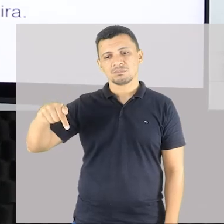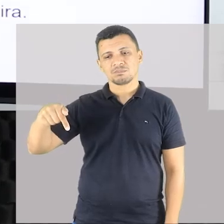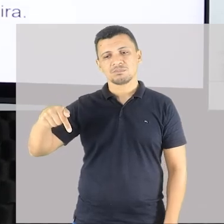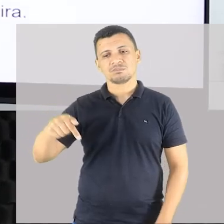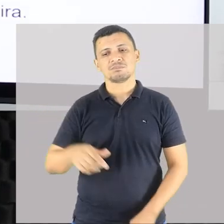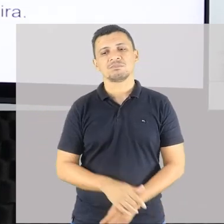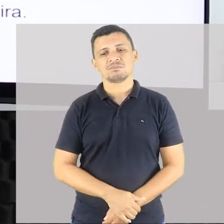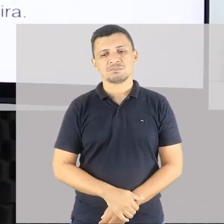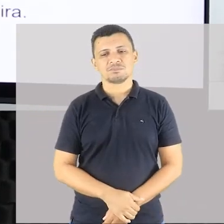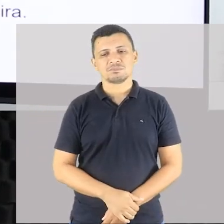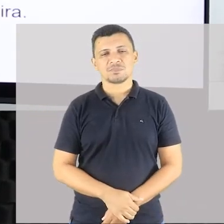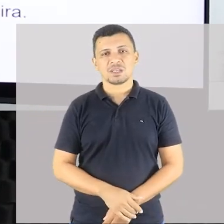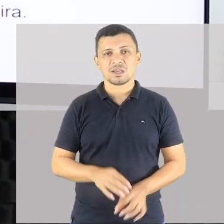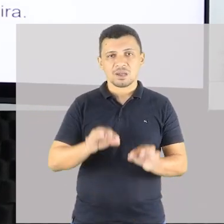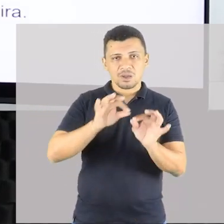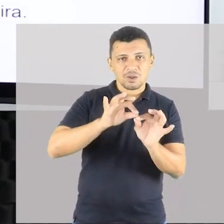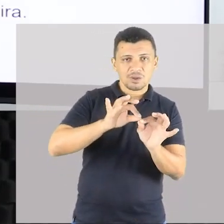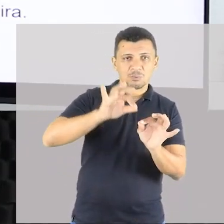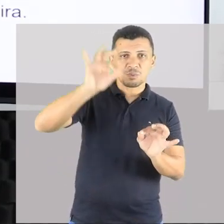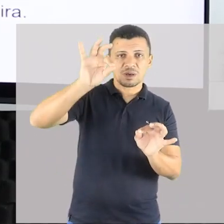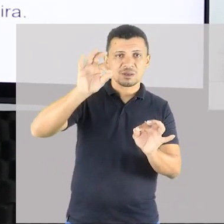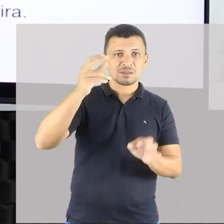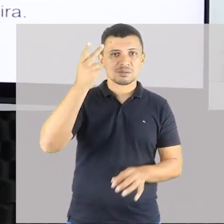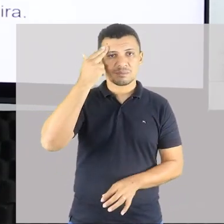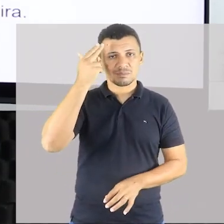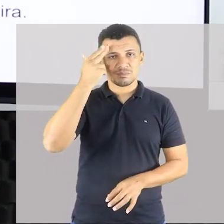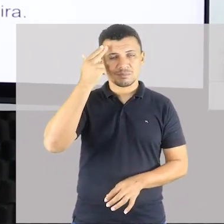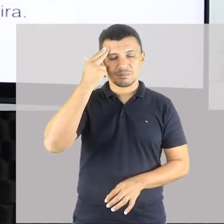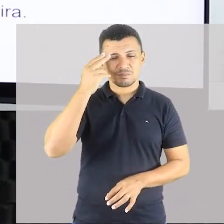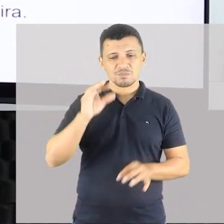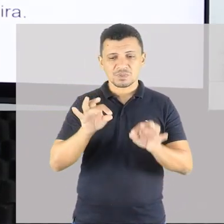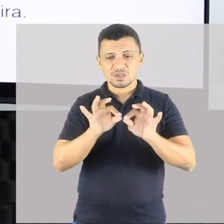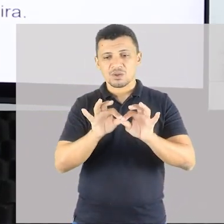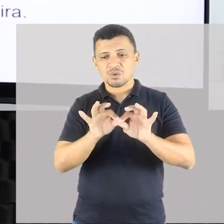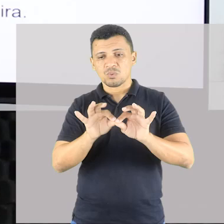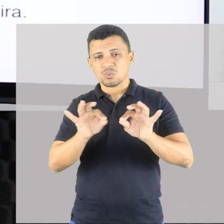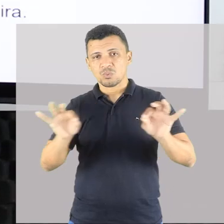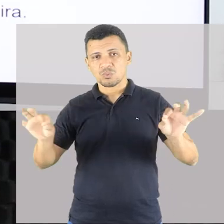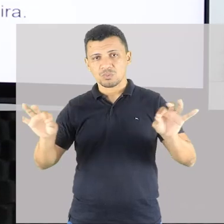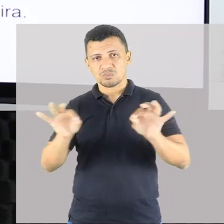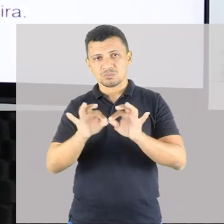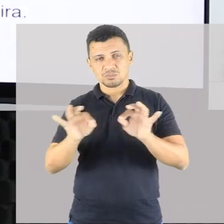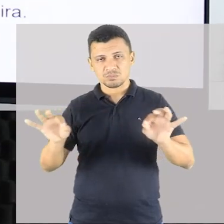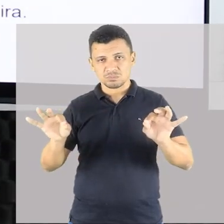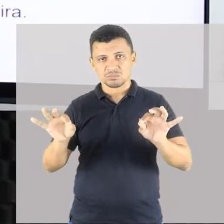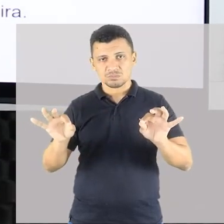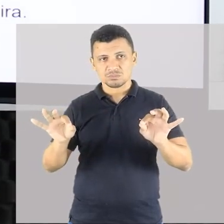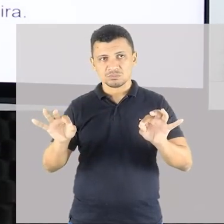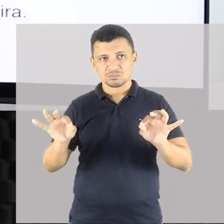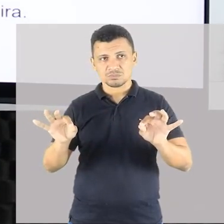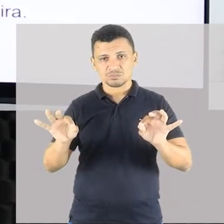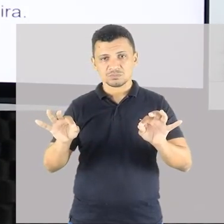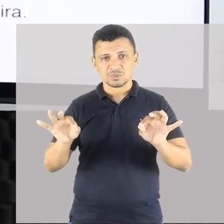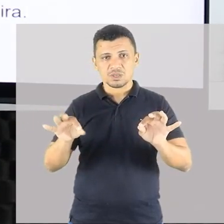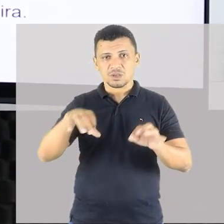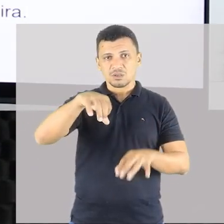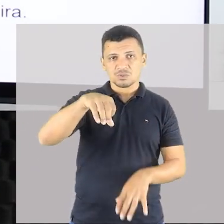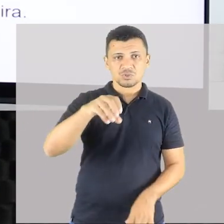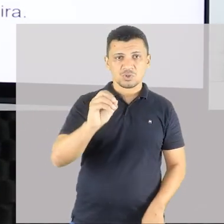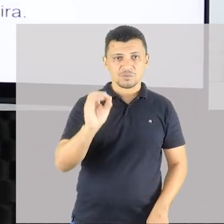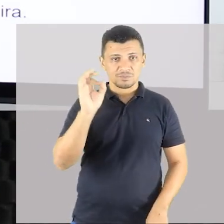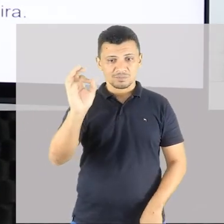θ, que é a reta normal, o ângulo formado entre a reta normal, perpendicular à